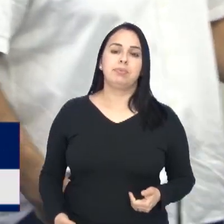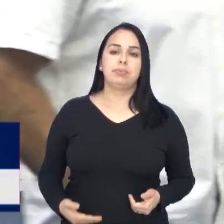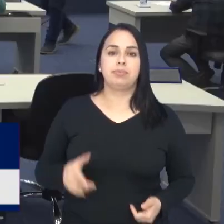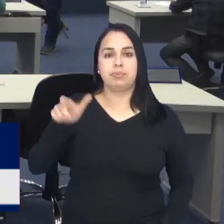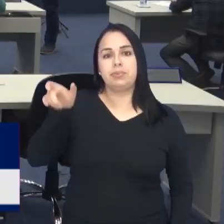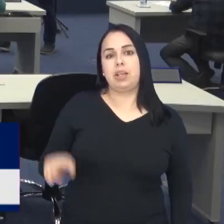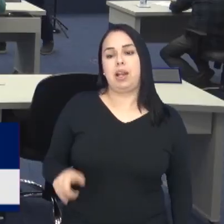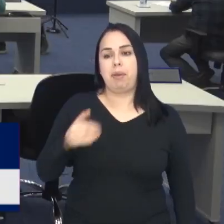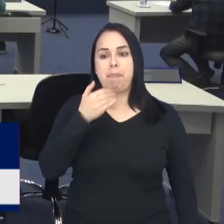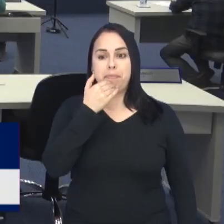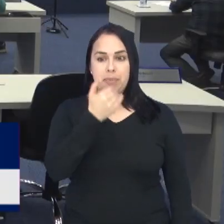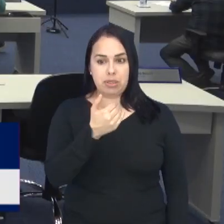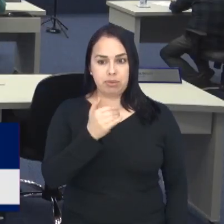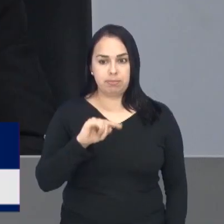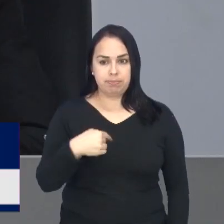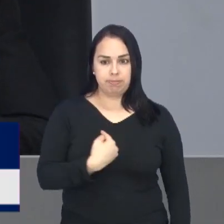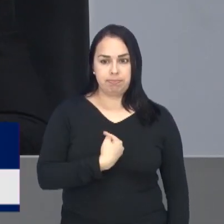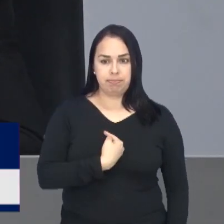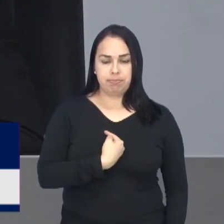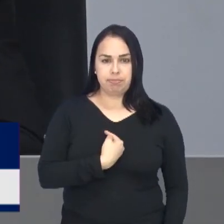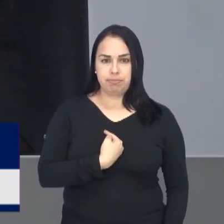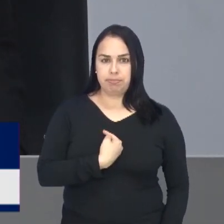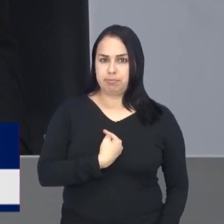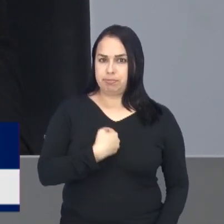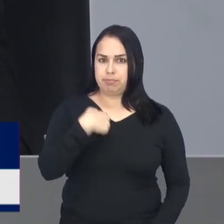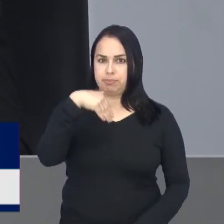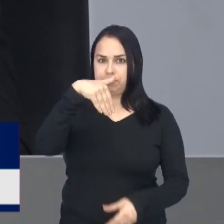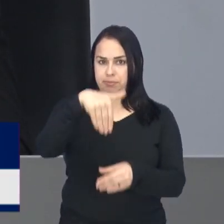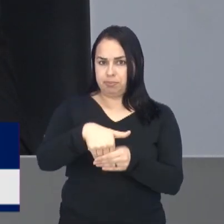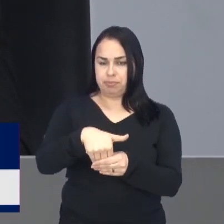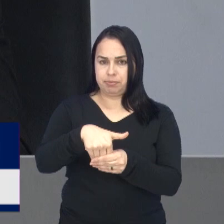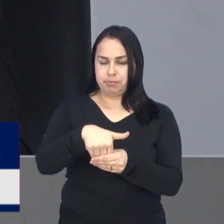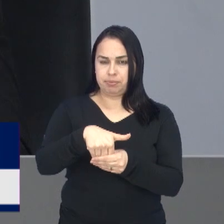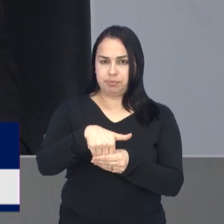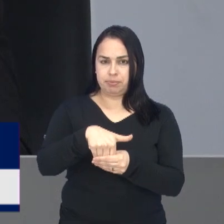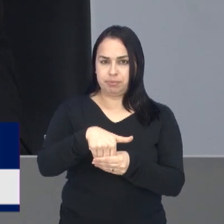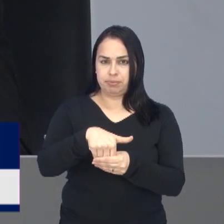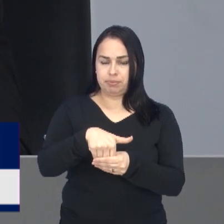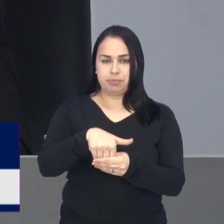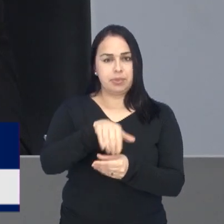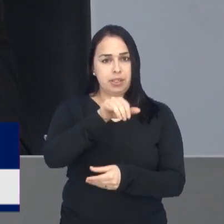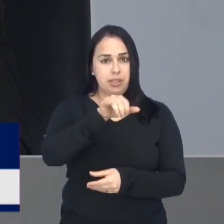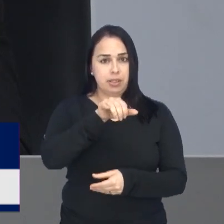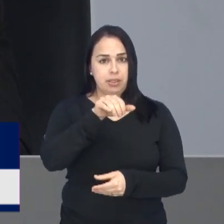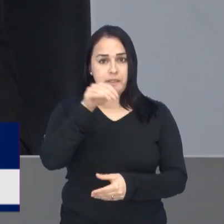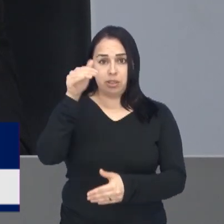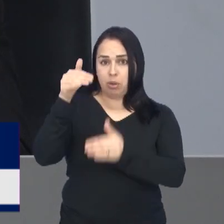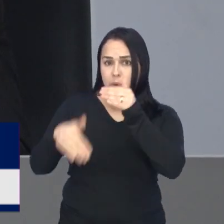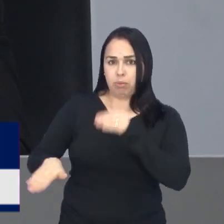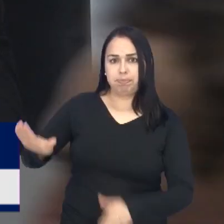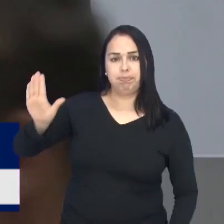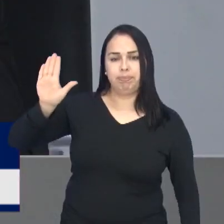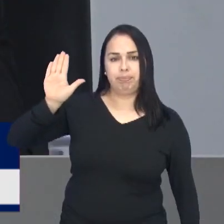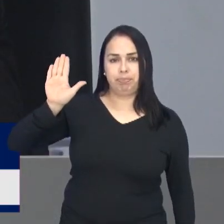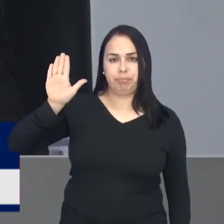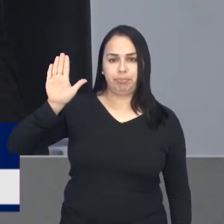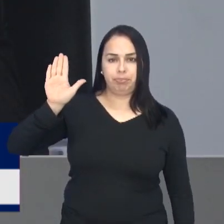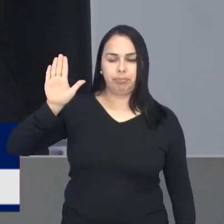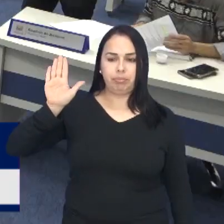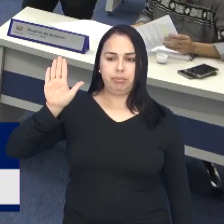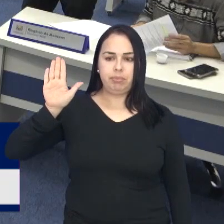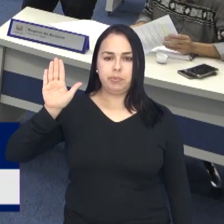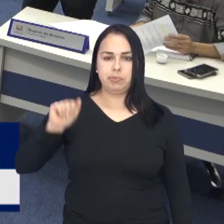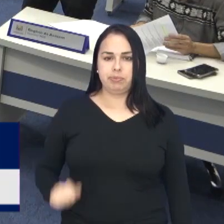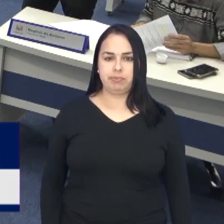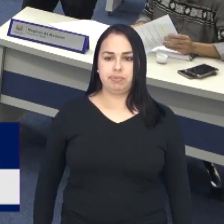votação, o pedido verbal do vereador Marcão da Academia. Vereadores favoráveis permaneçam como estão, os contrários se